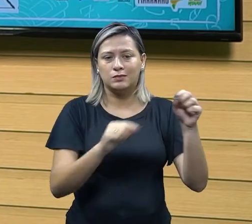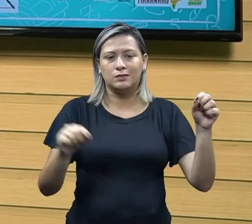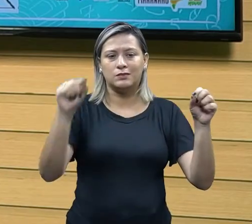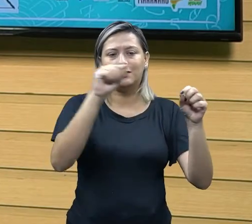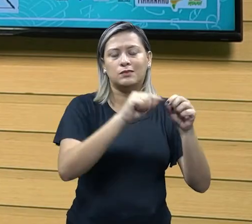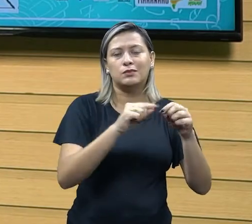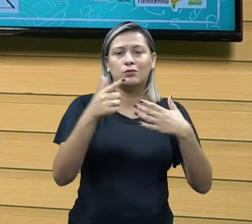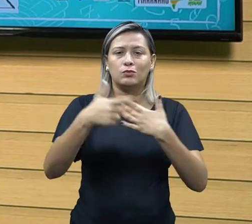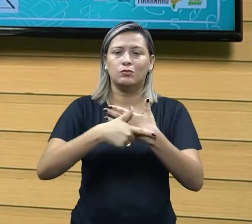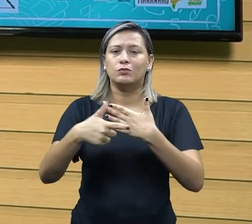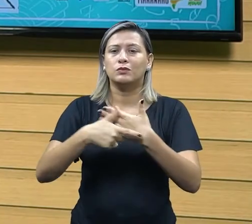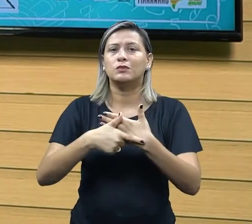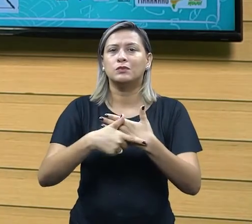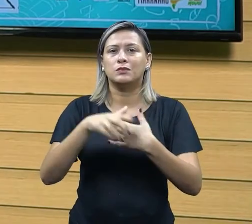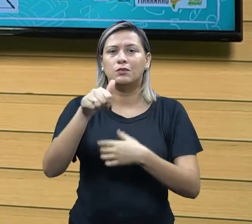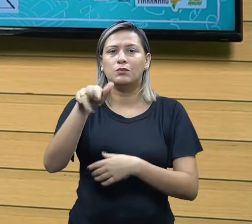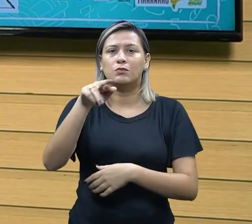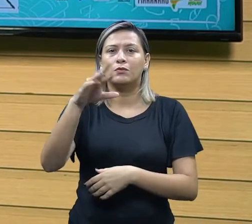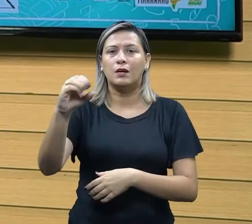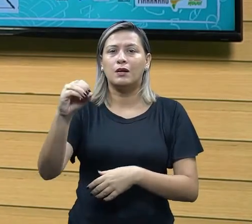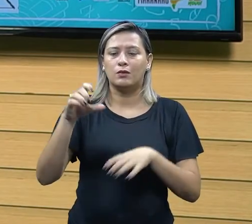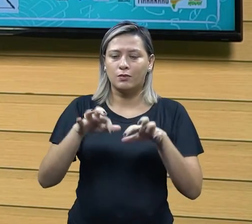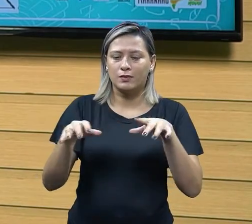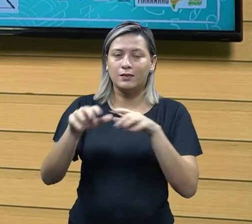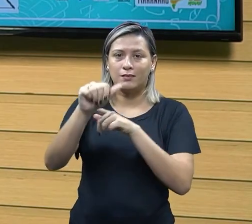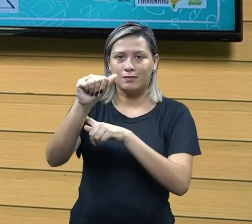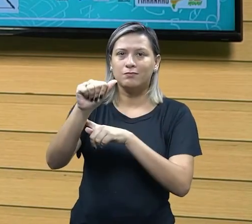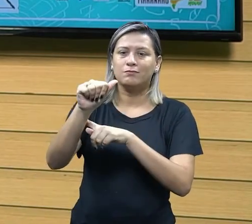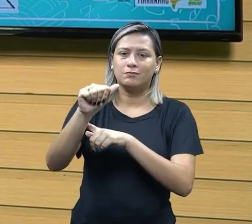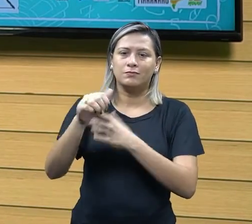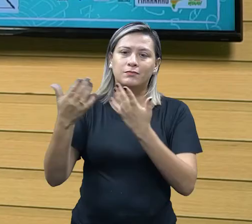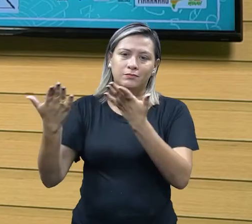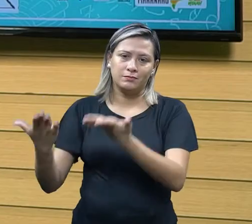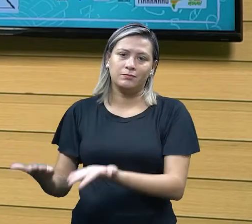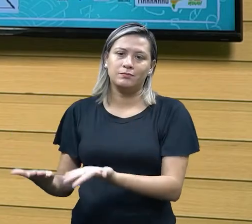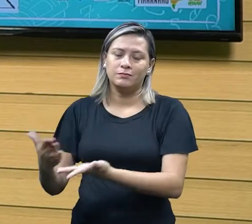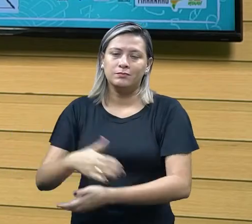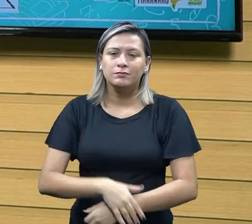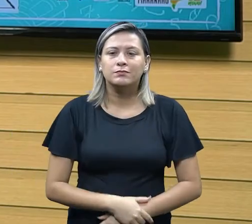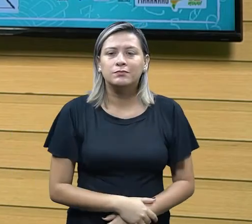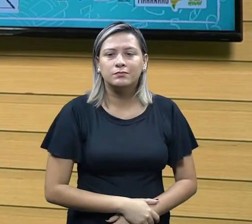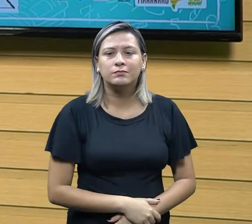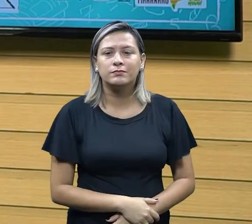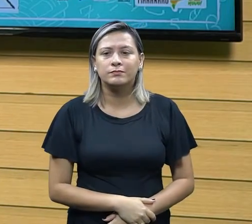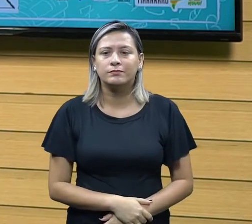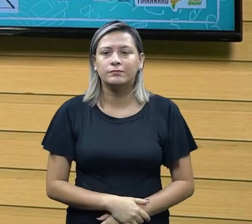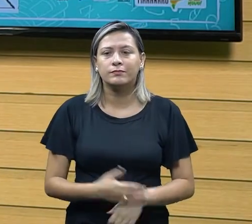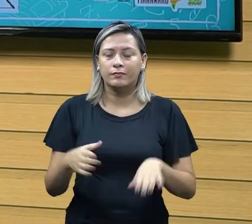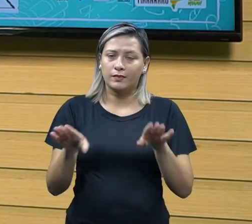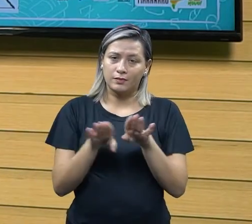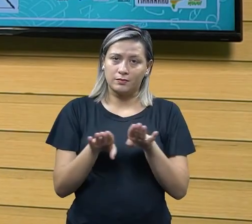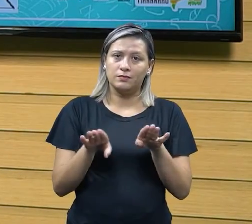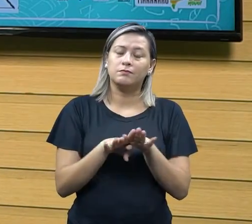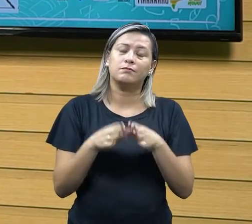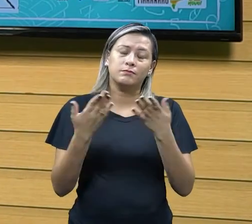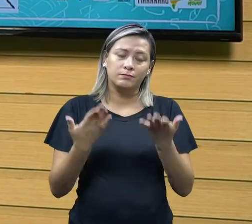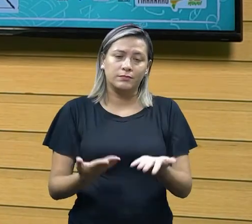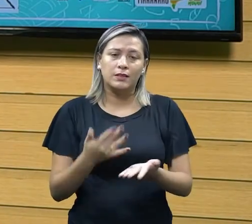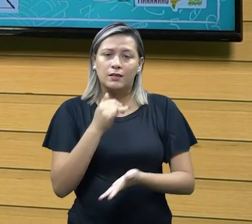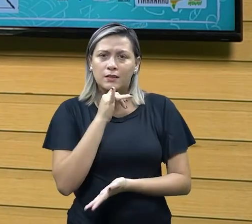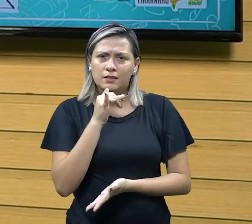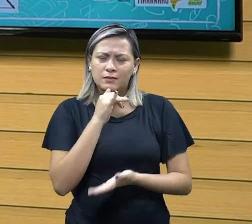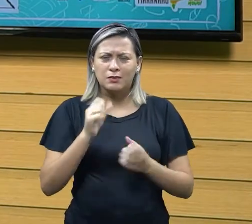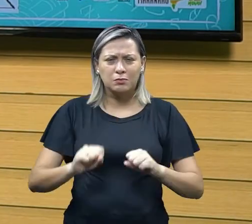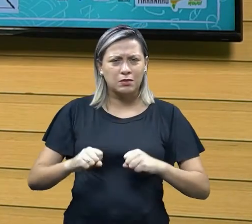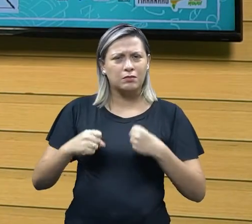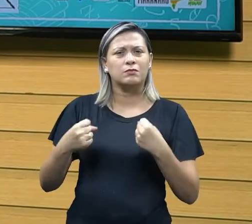função arco, A, tá, 2 pontos e assim por diante. Então, e também, a